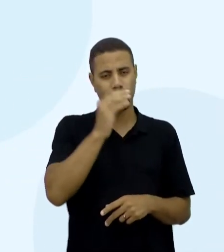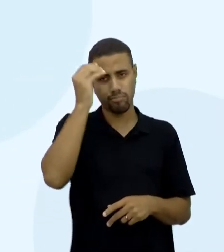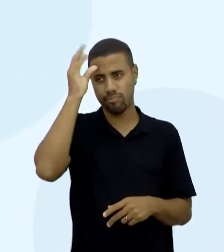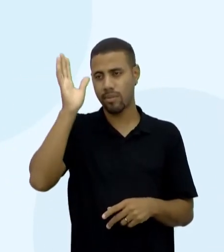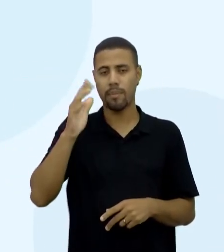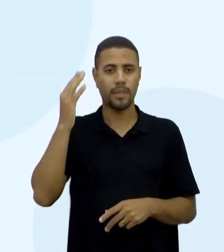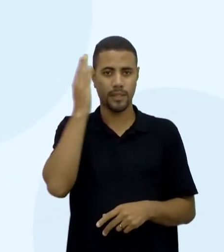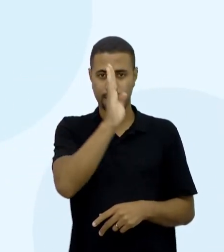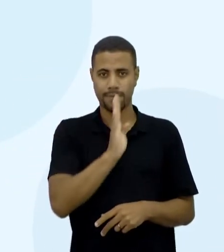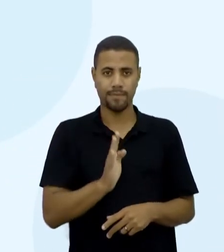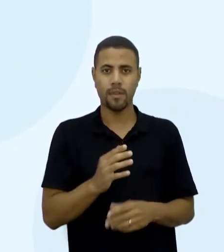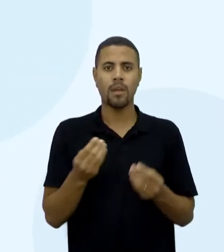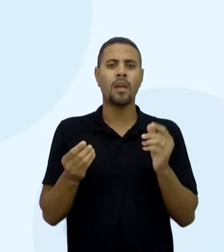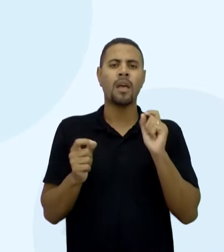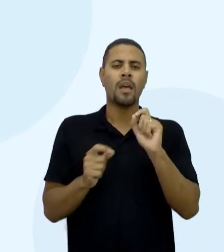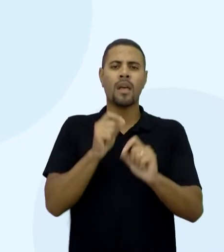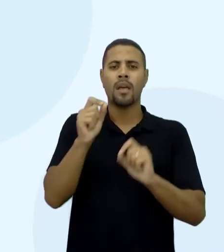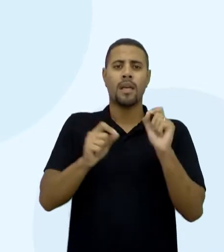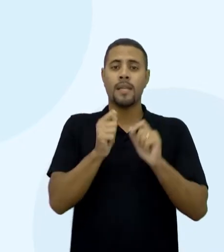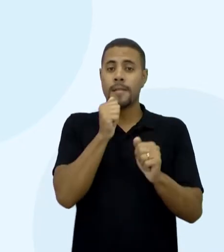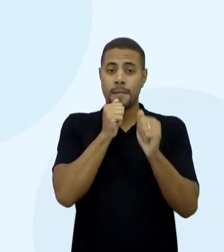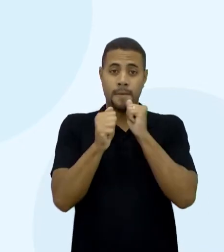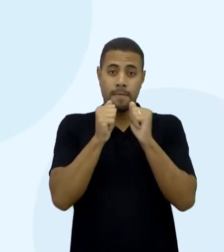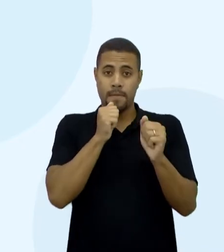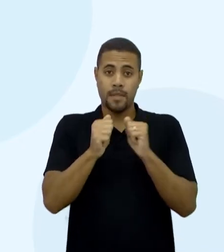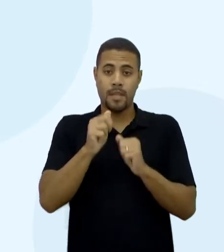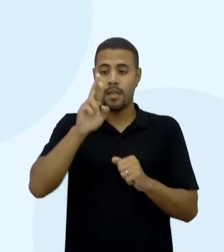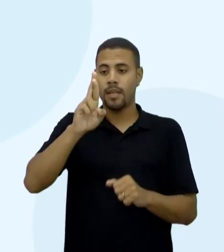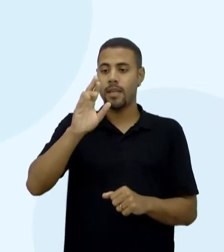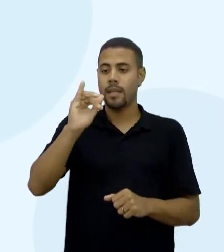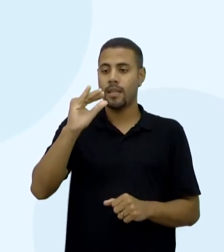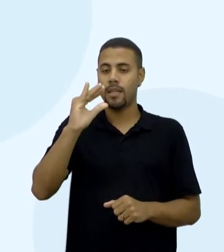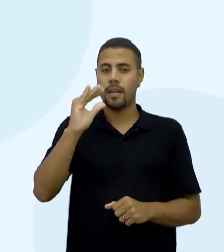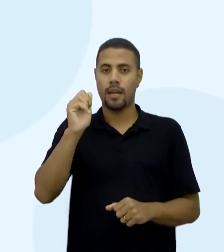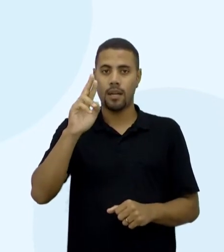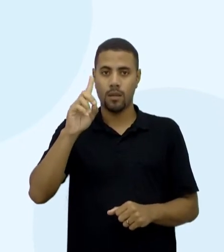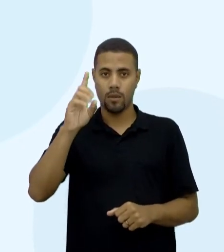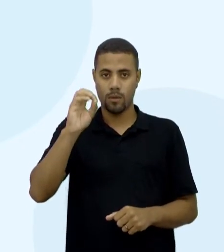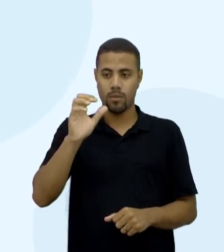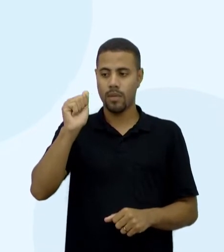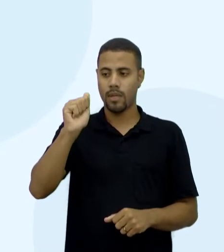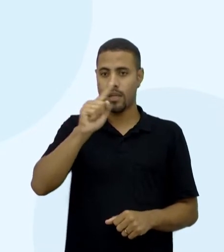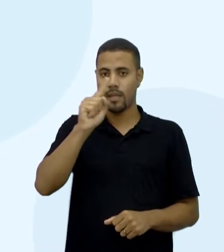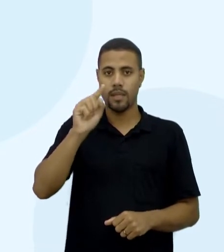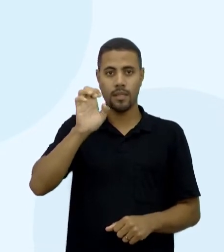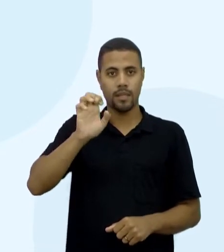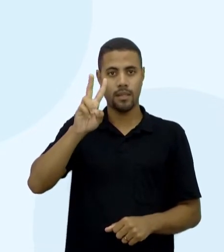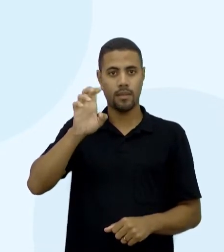é o entrevistado? Então, o entrevistado é o Ricardo Azevedo.